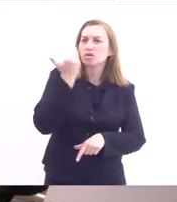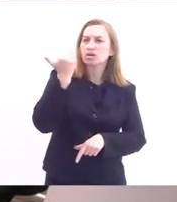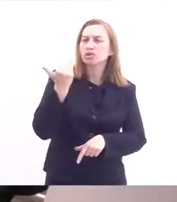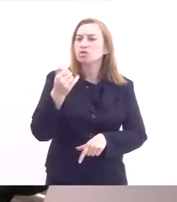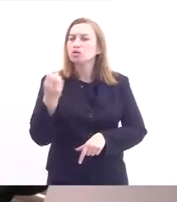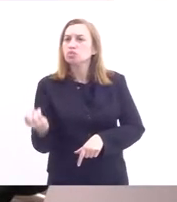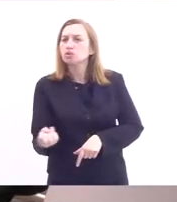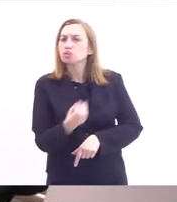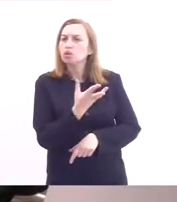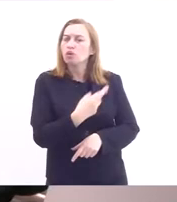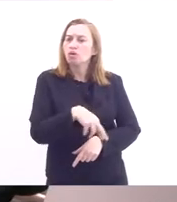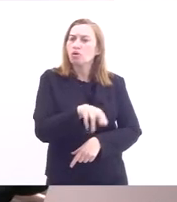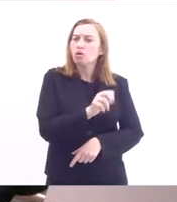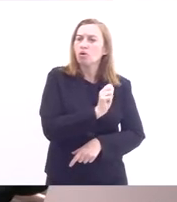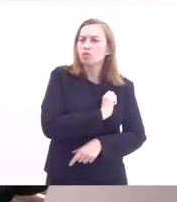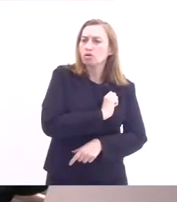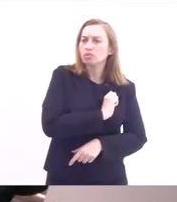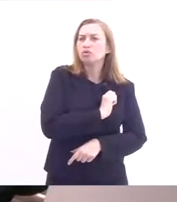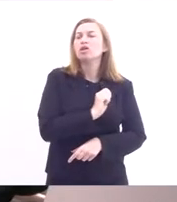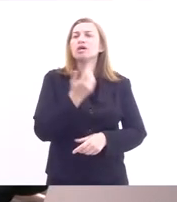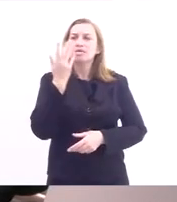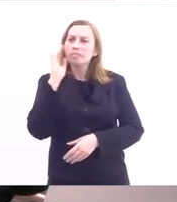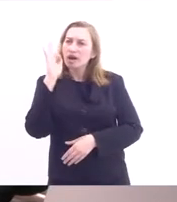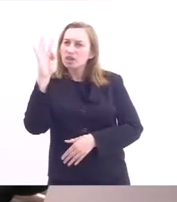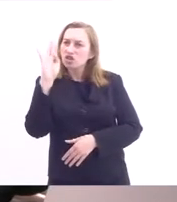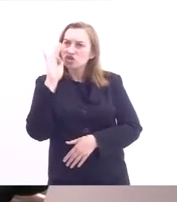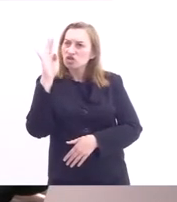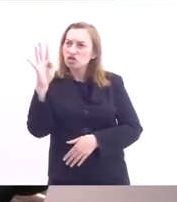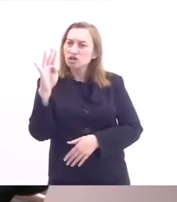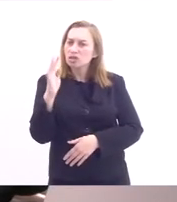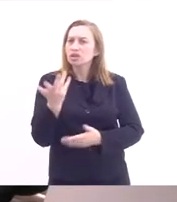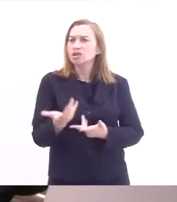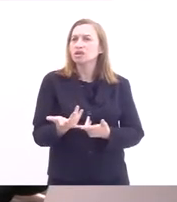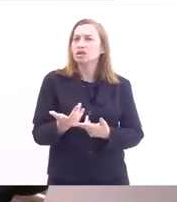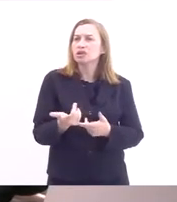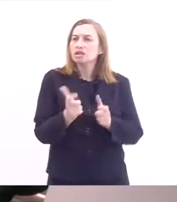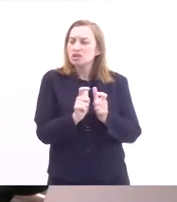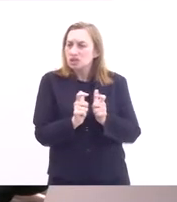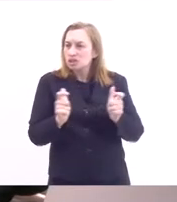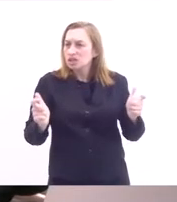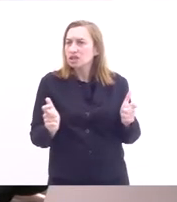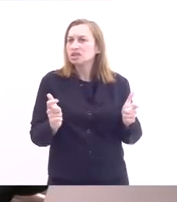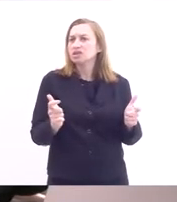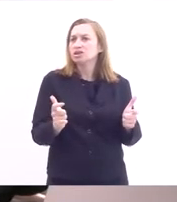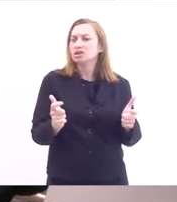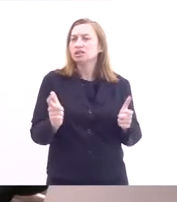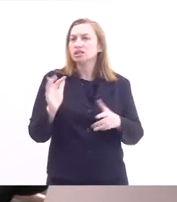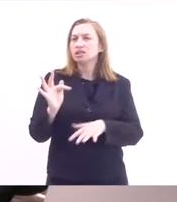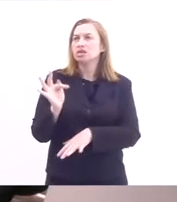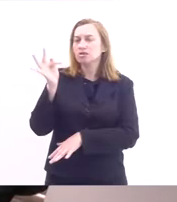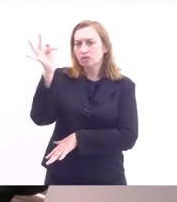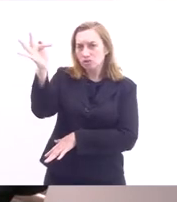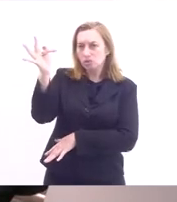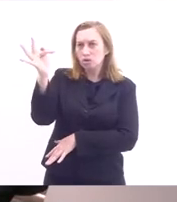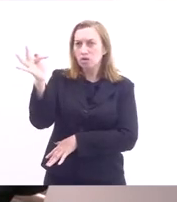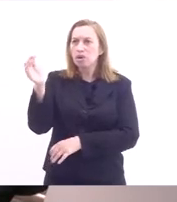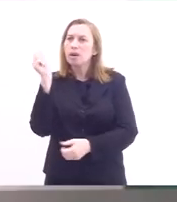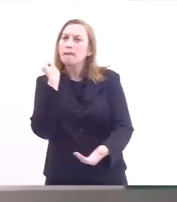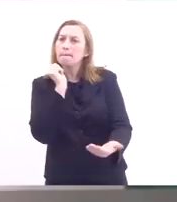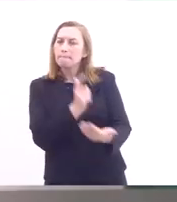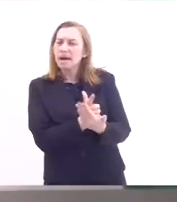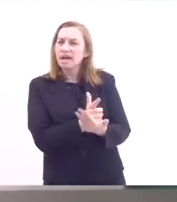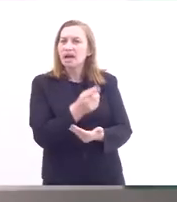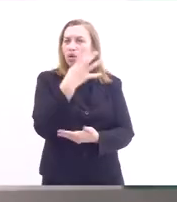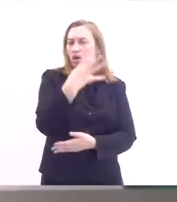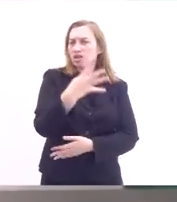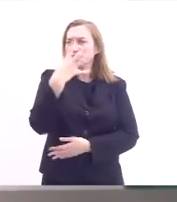regime, porque imagine, com essa propensão de futuro, ter que pagar